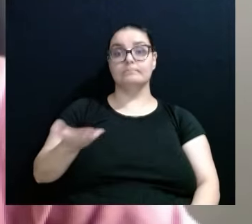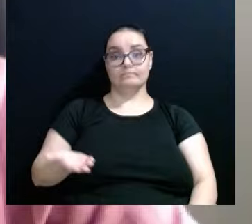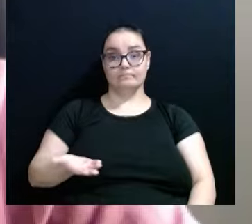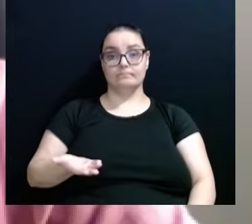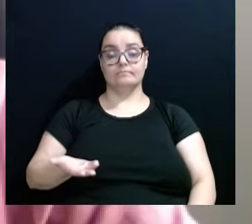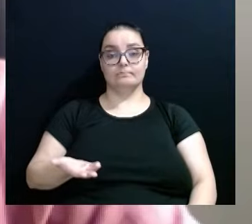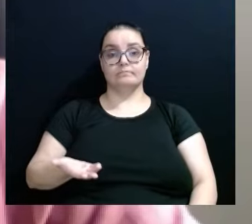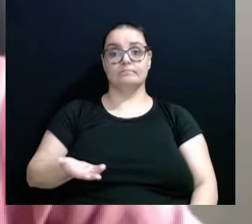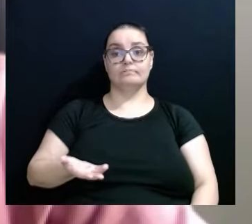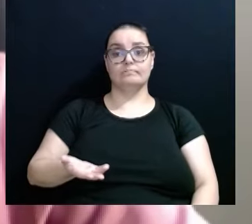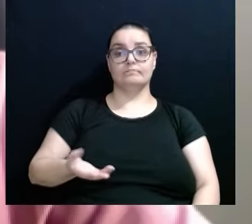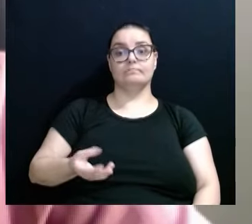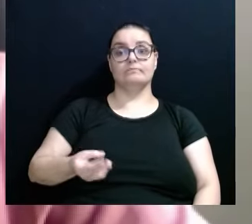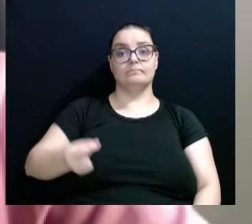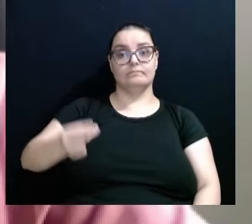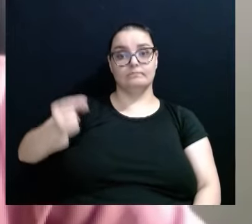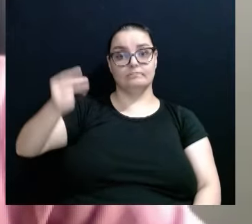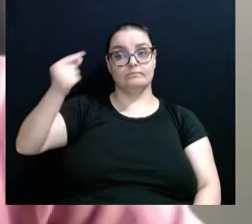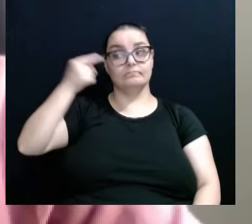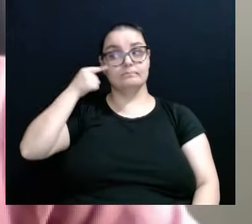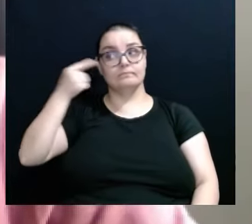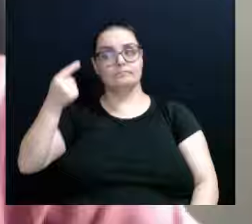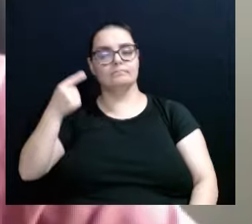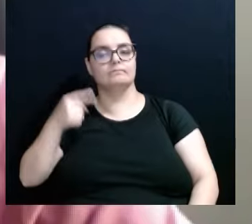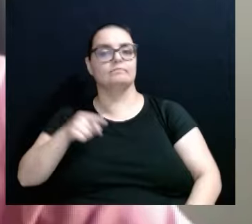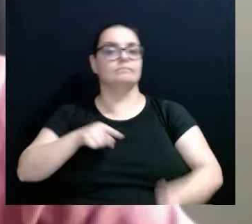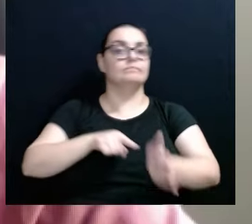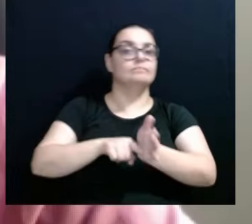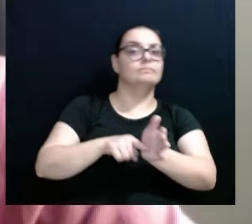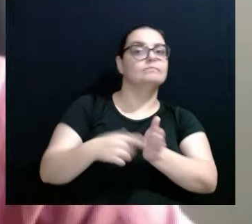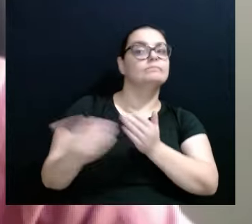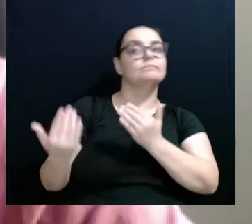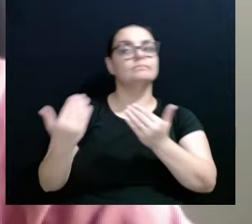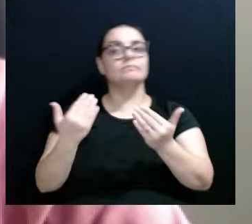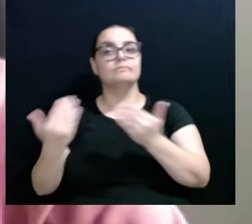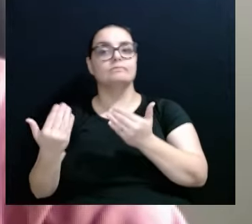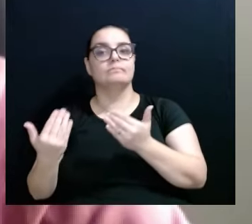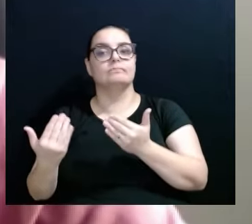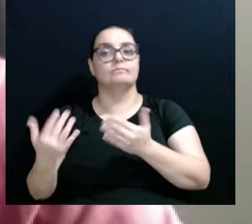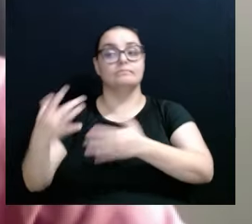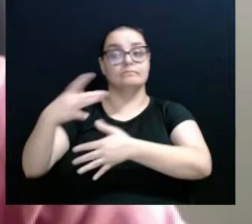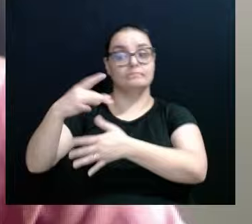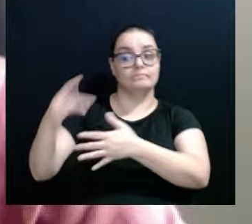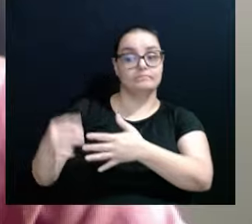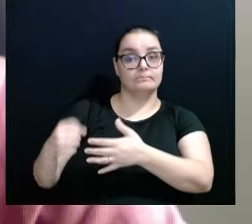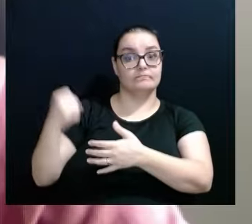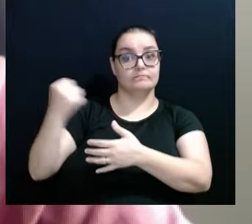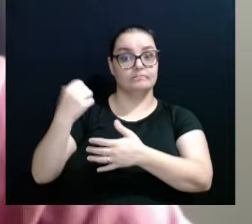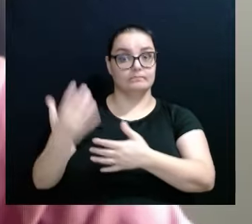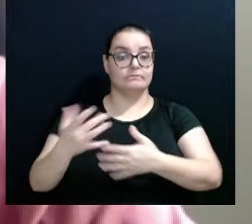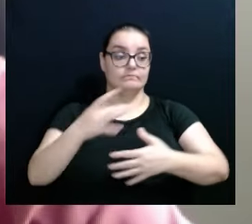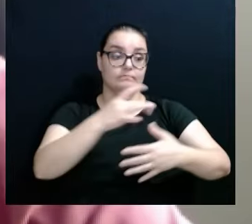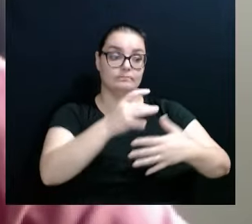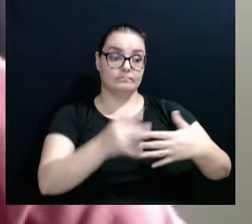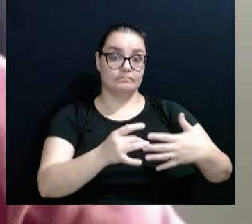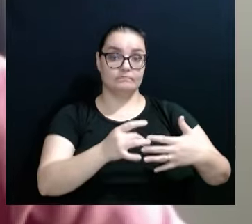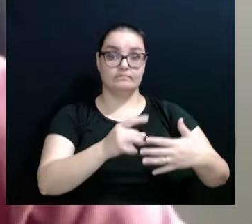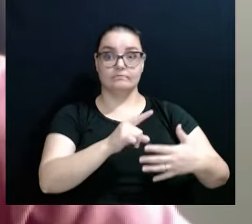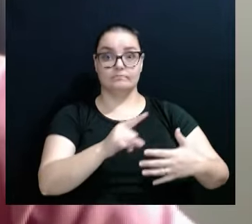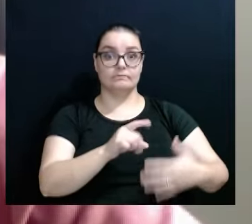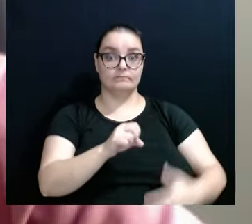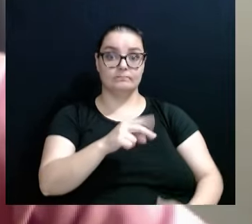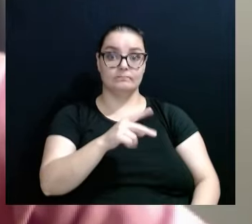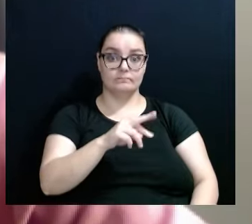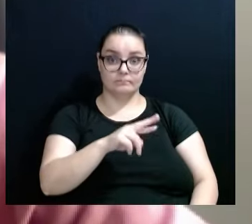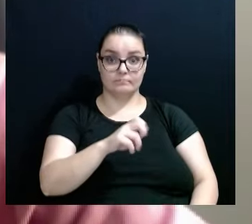Isso já vem se aventando essa hipótese da gente cruzar esses limiares críticos, né? Esses